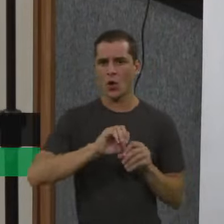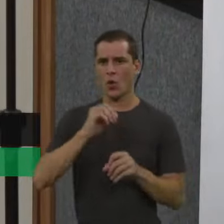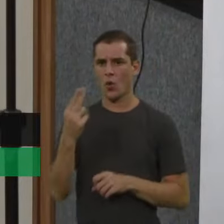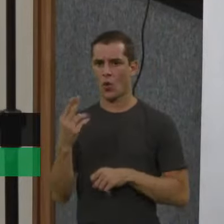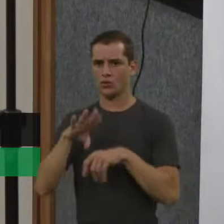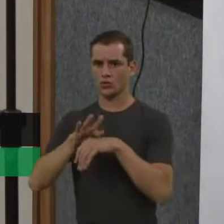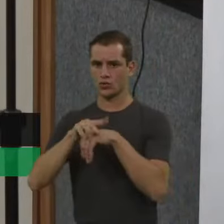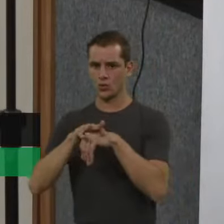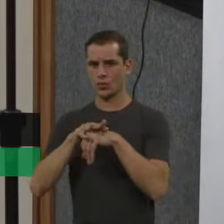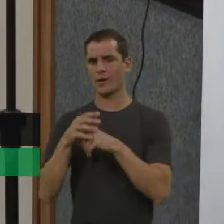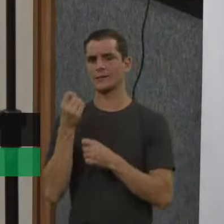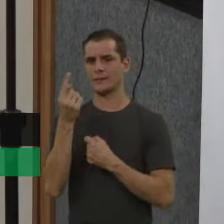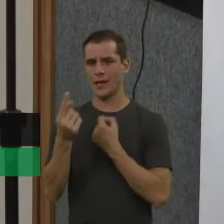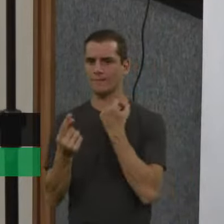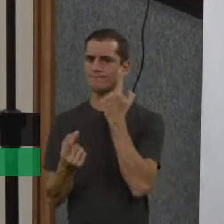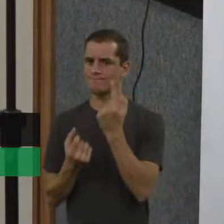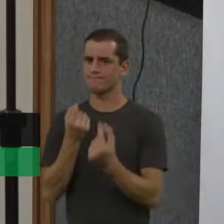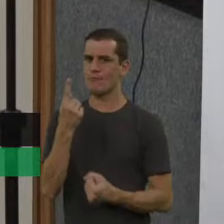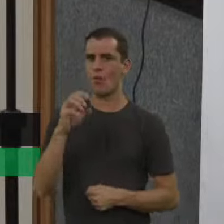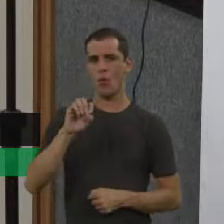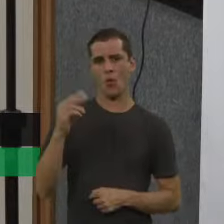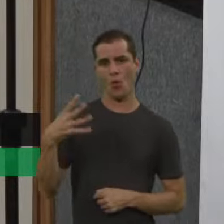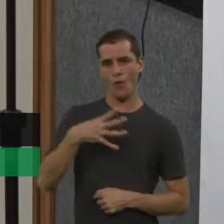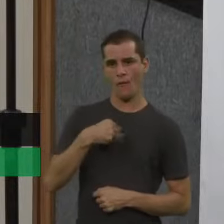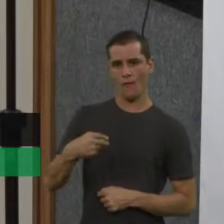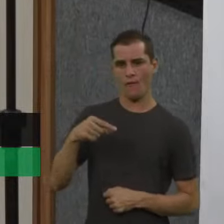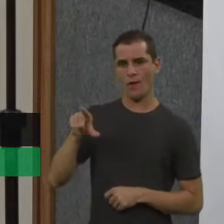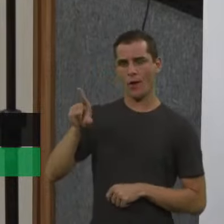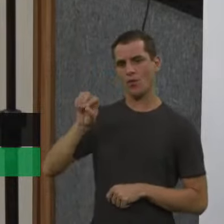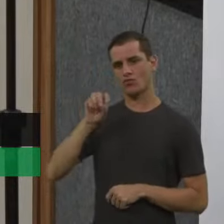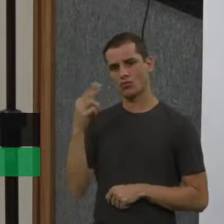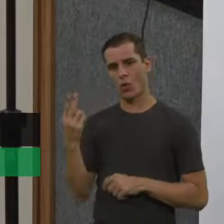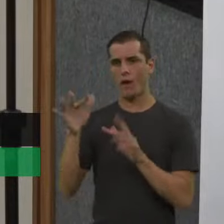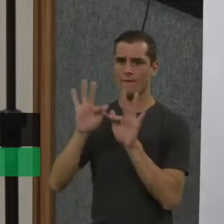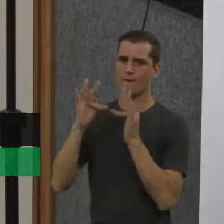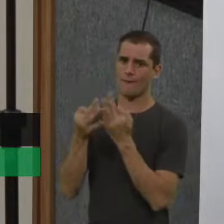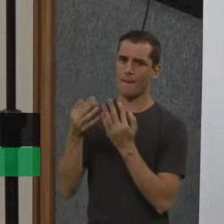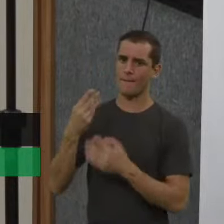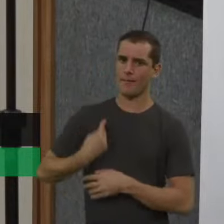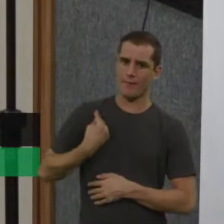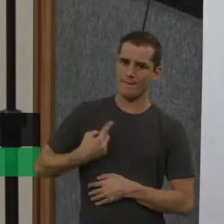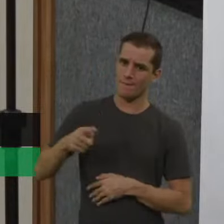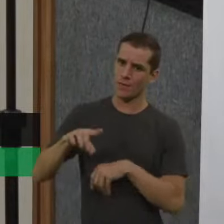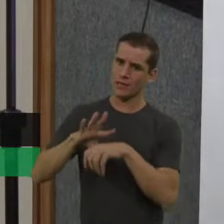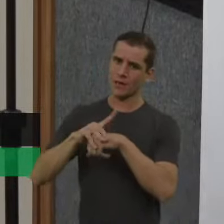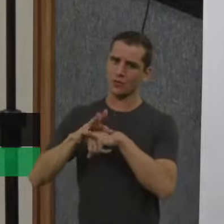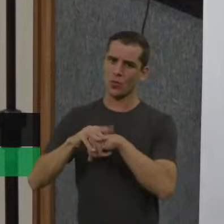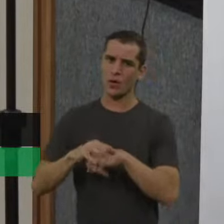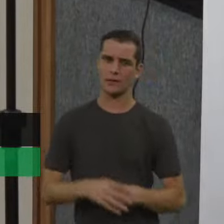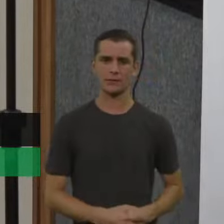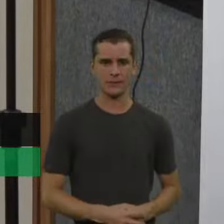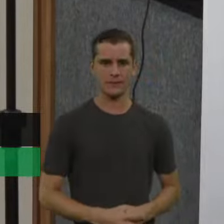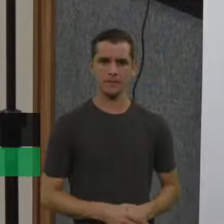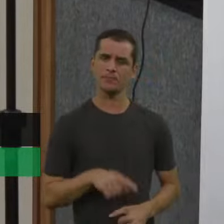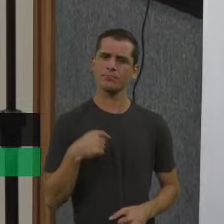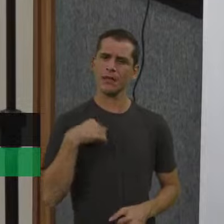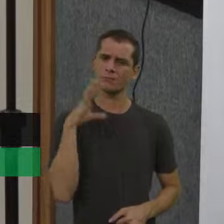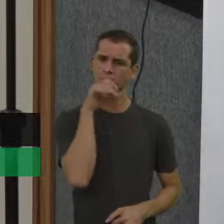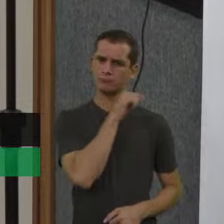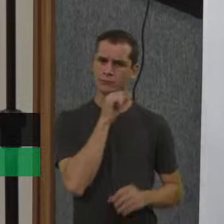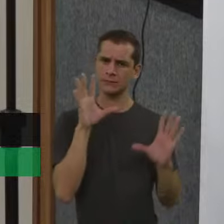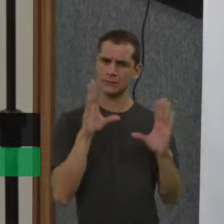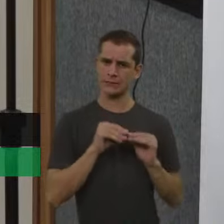algum filho, né, algum familiar que seja cometido por esse tipo de doença. Vou fazer uma fala breve, e aí, como eu